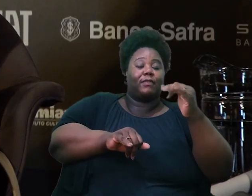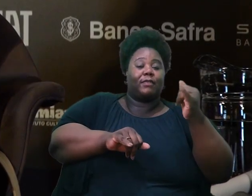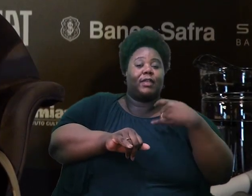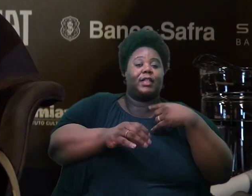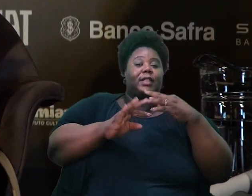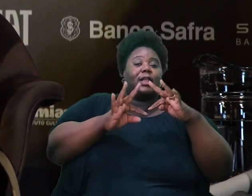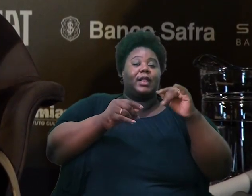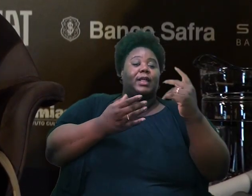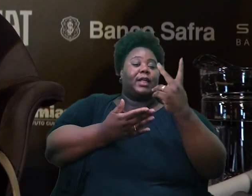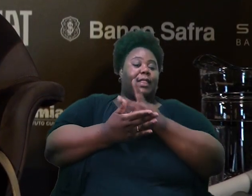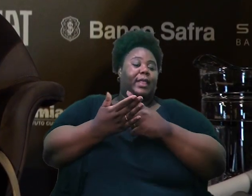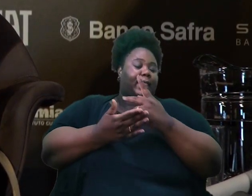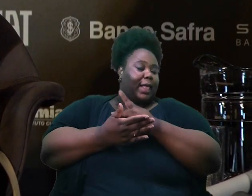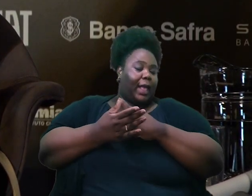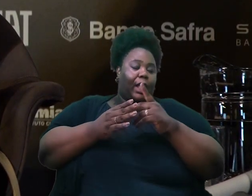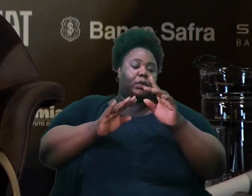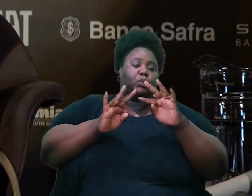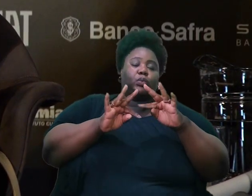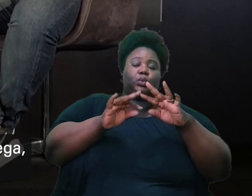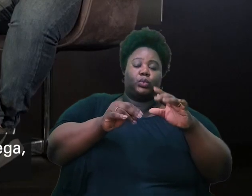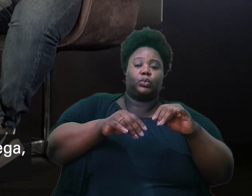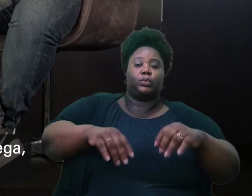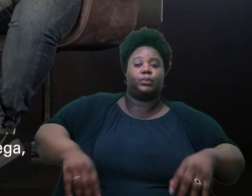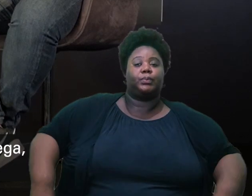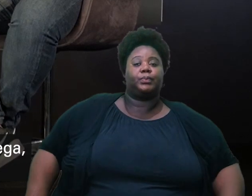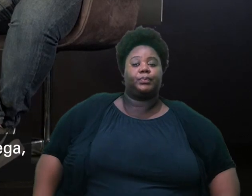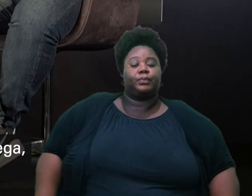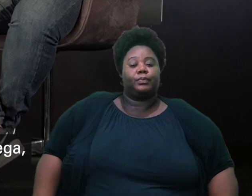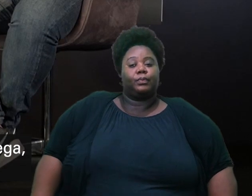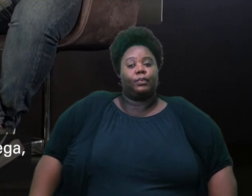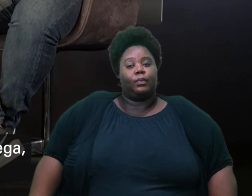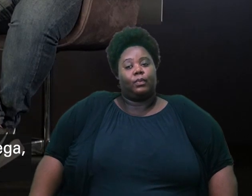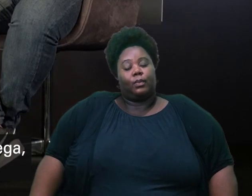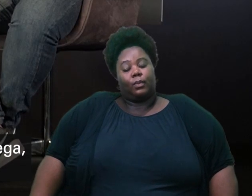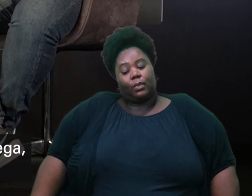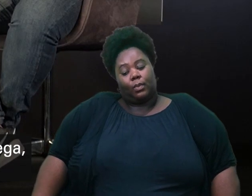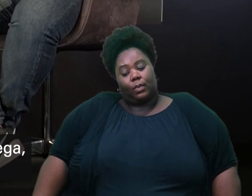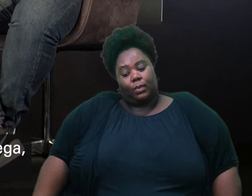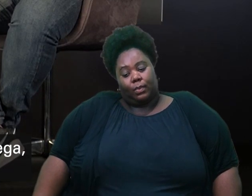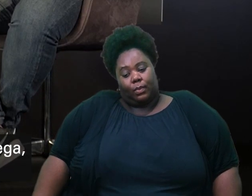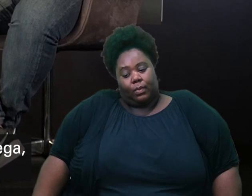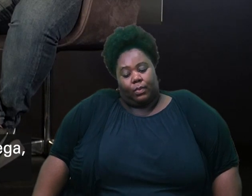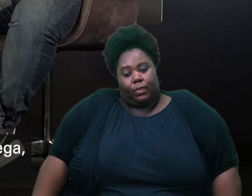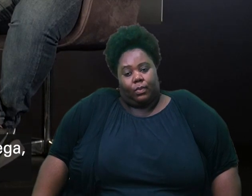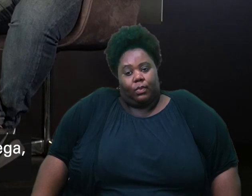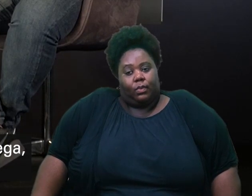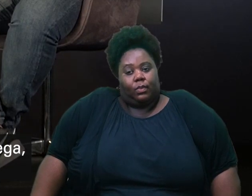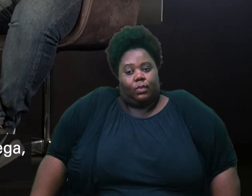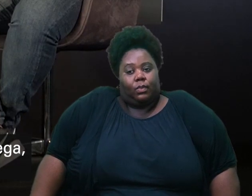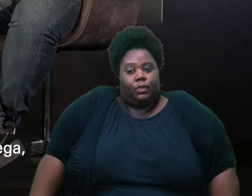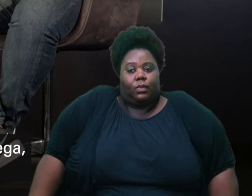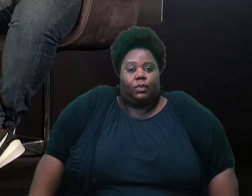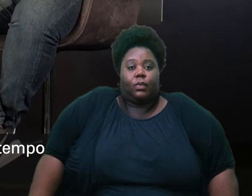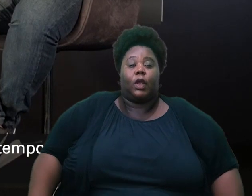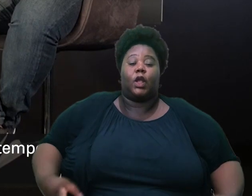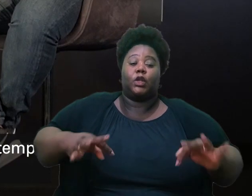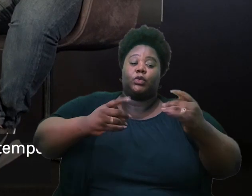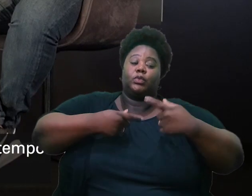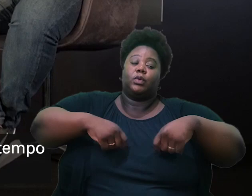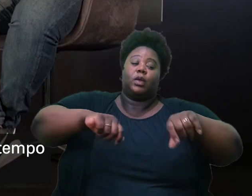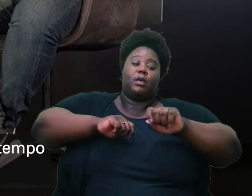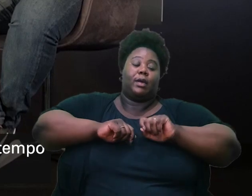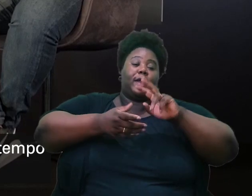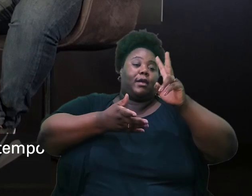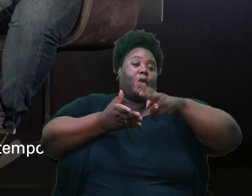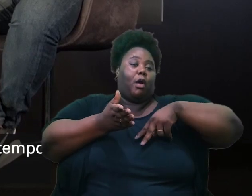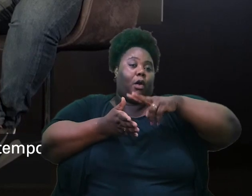quadrinho, lia ficção científica. Tudo que me chegava e que me chega, eu vou lendo. Hoje eu já não tenho